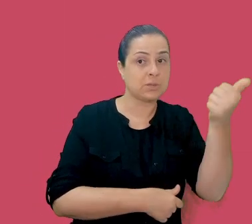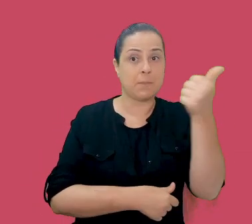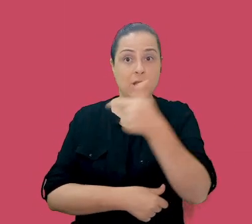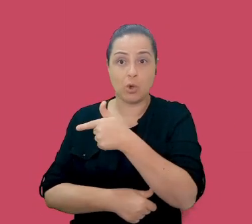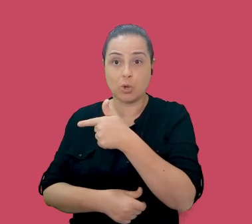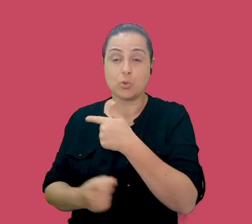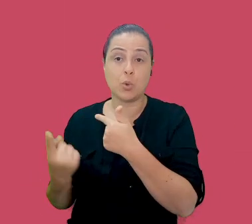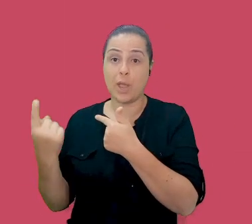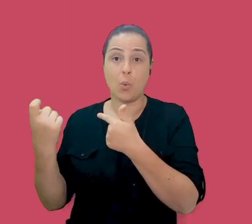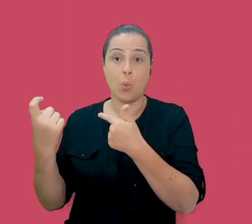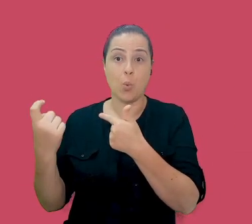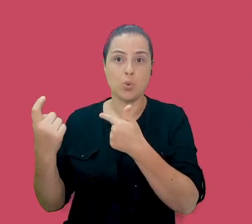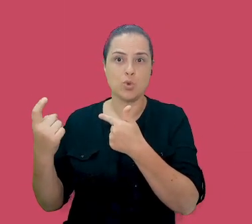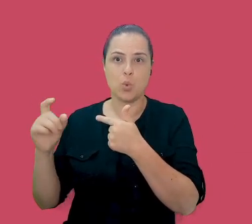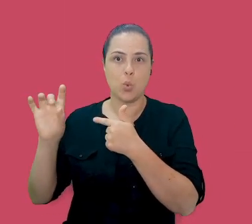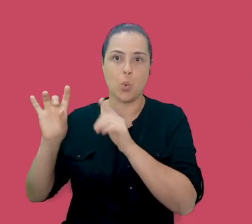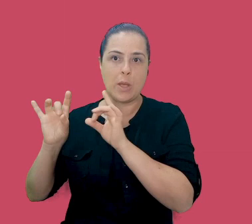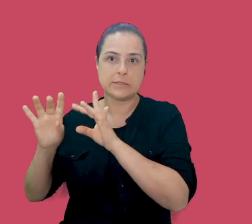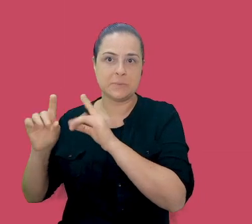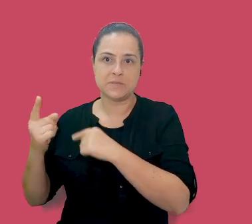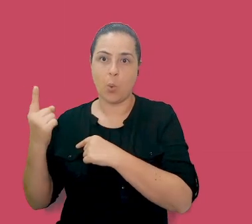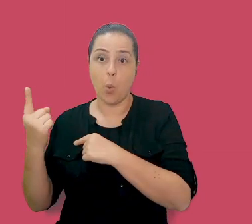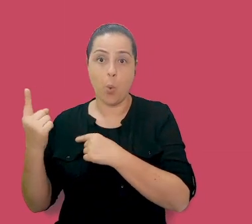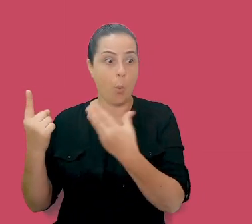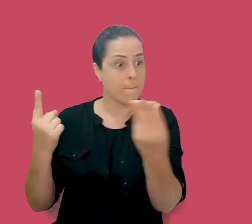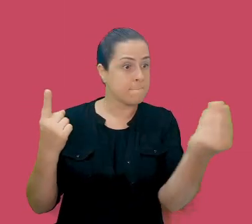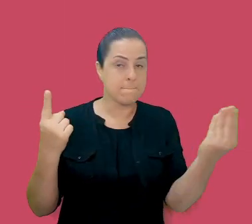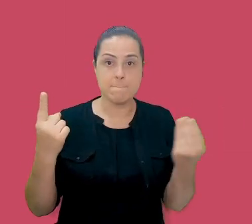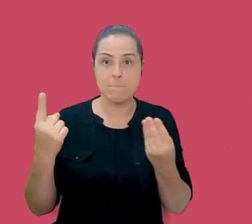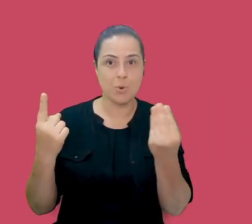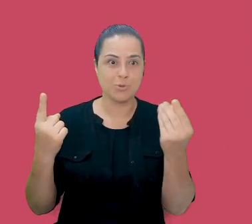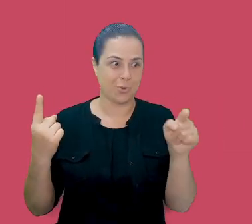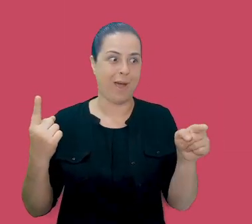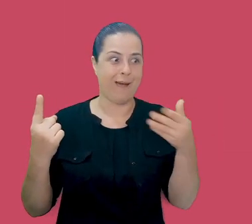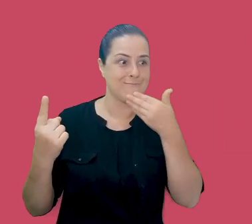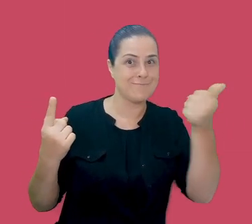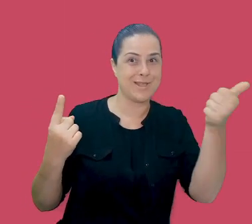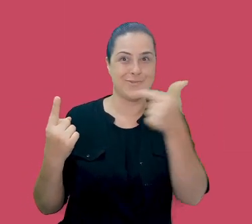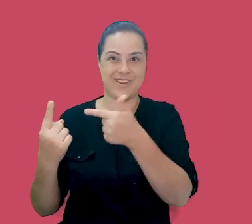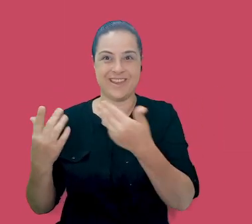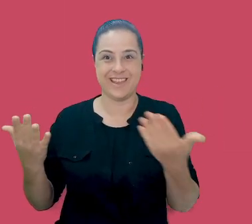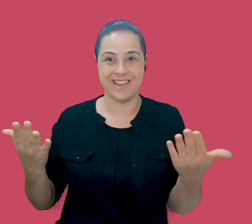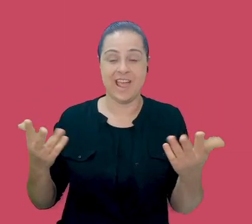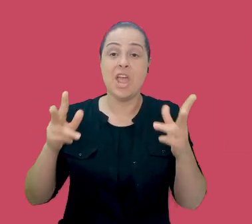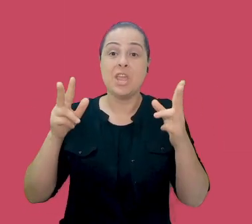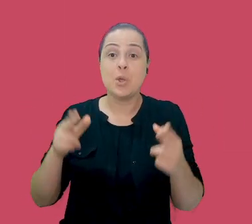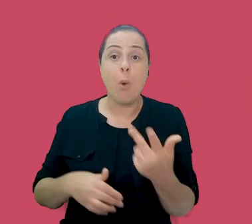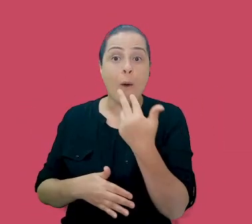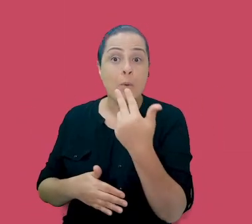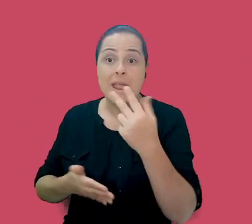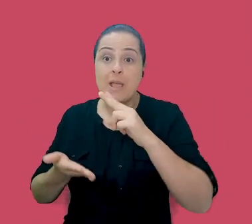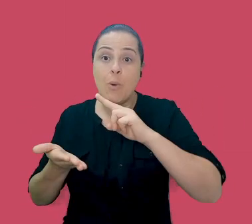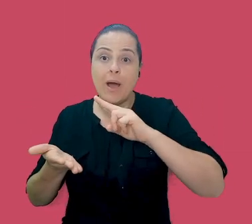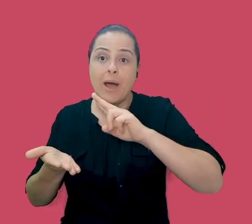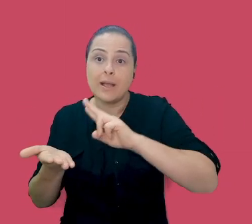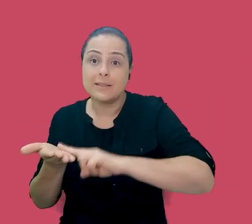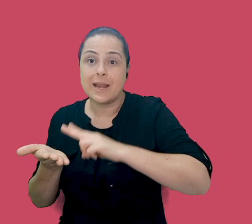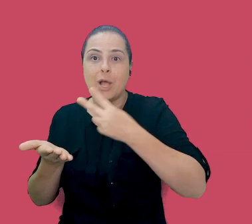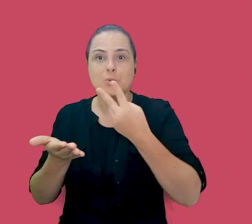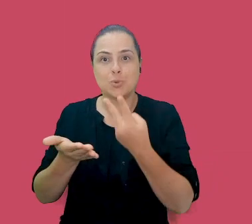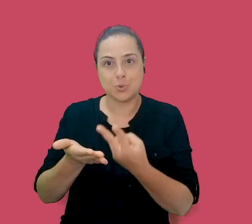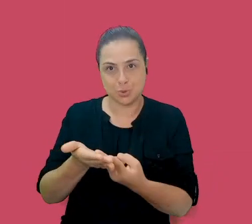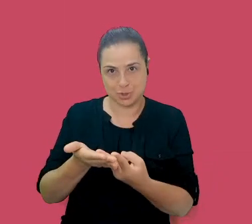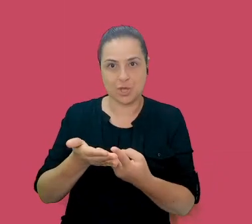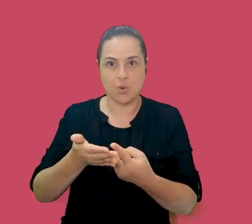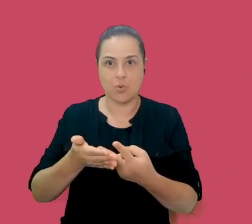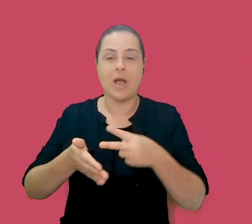tempo quando você estava fazendo aquele sistema de treinamento de idiomas, né? Eles viam que a tradução da multidão era melhor que a de